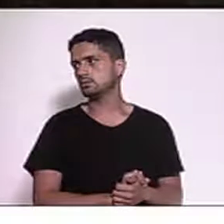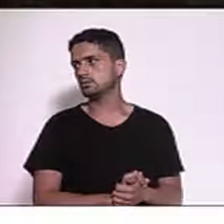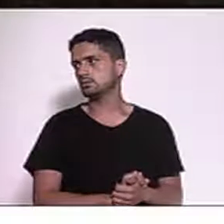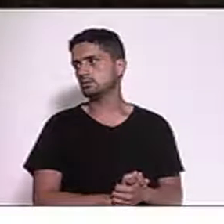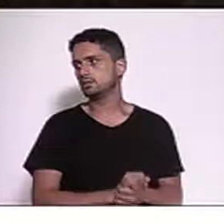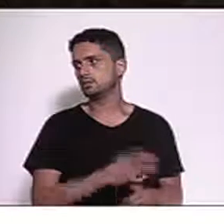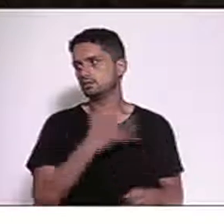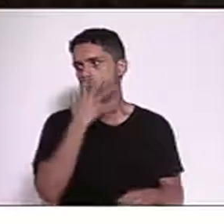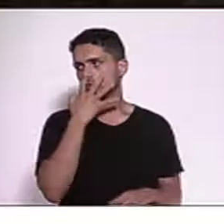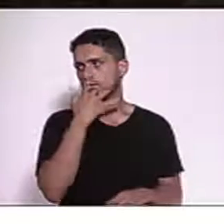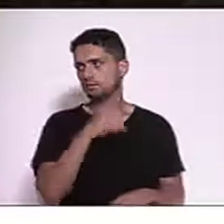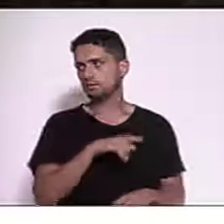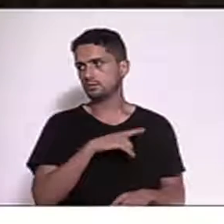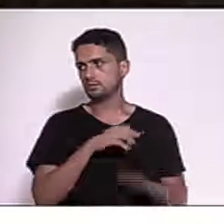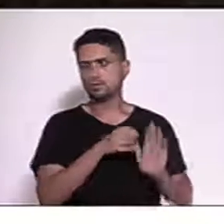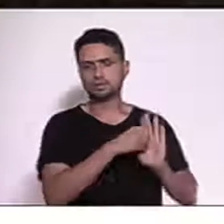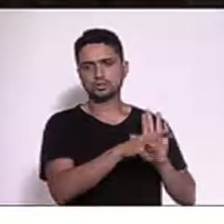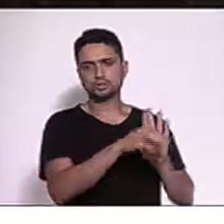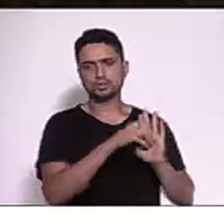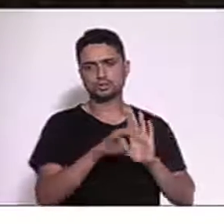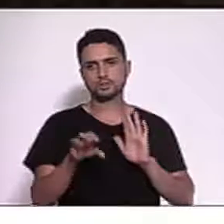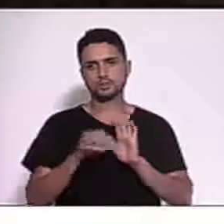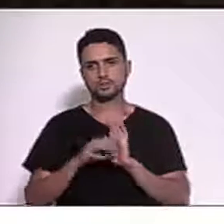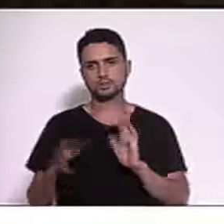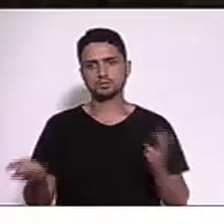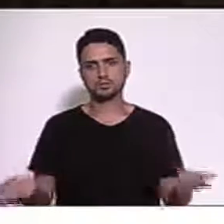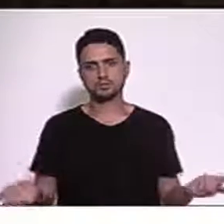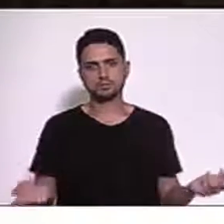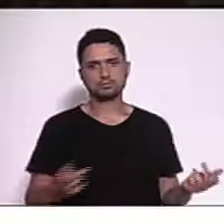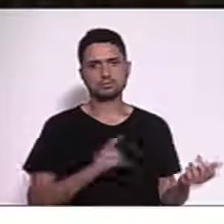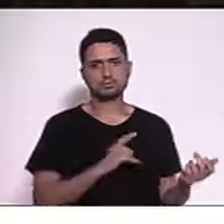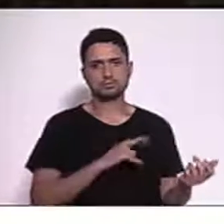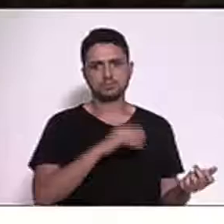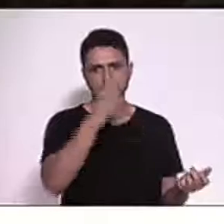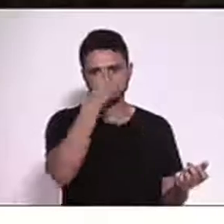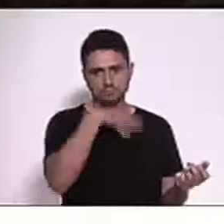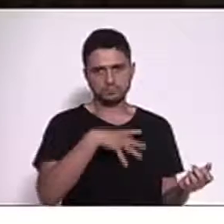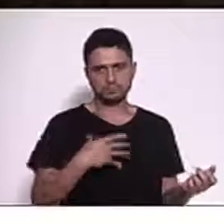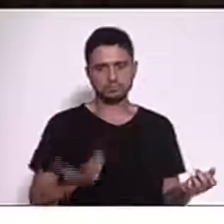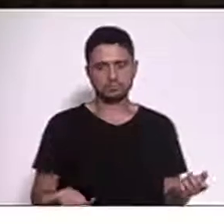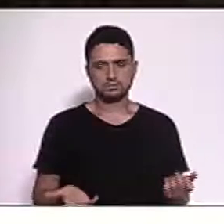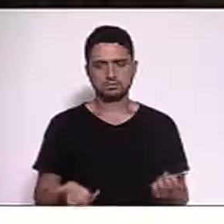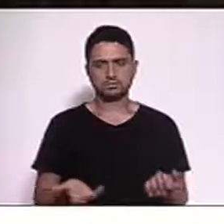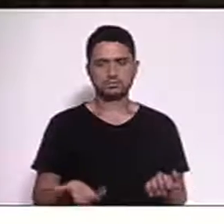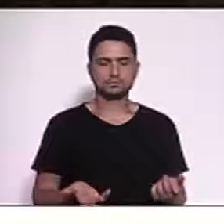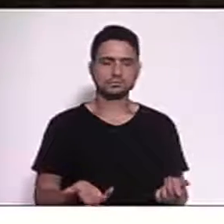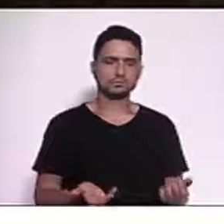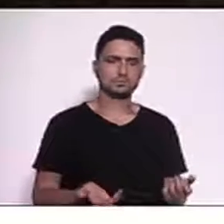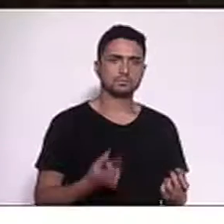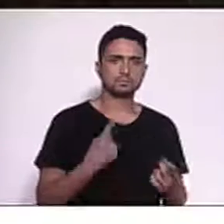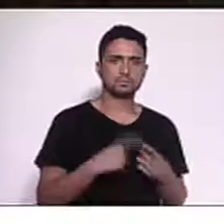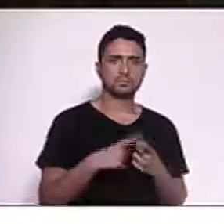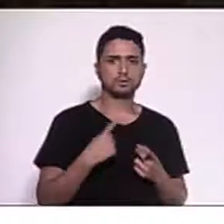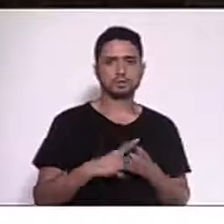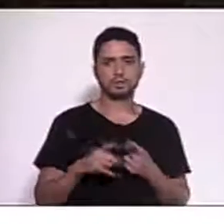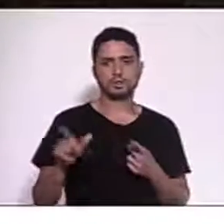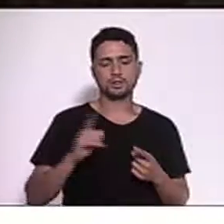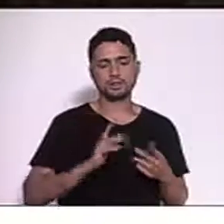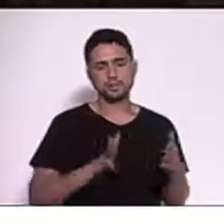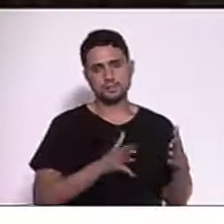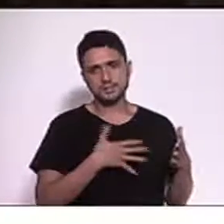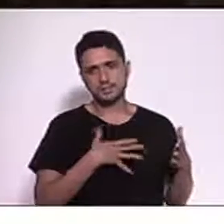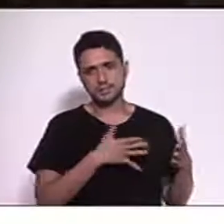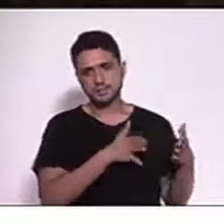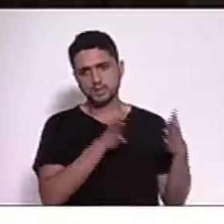indicações aqui e acolá, que são totalmente estapafúrdia, porque estão indo no